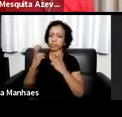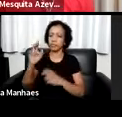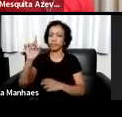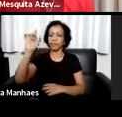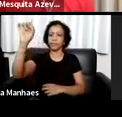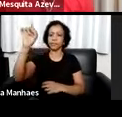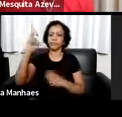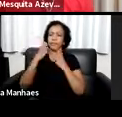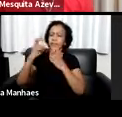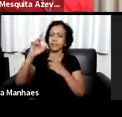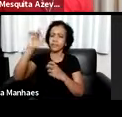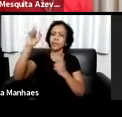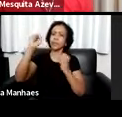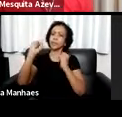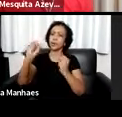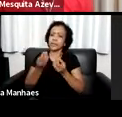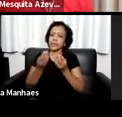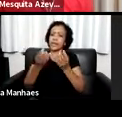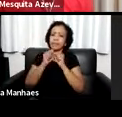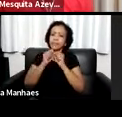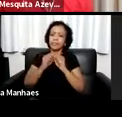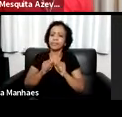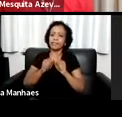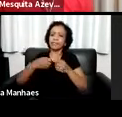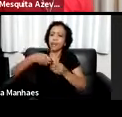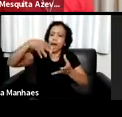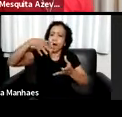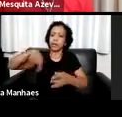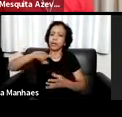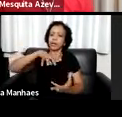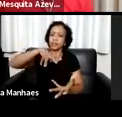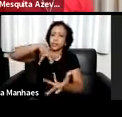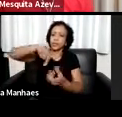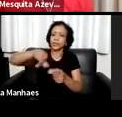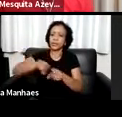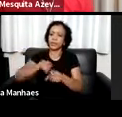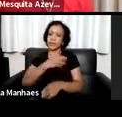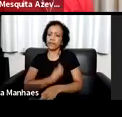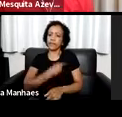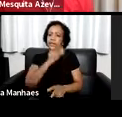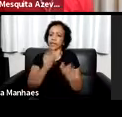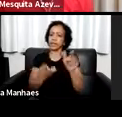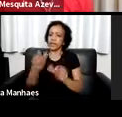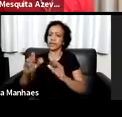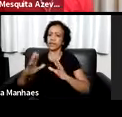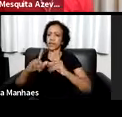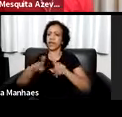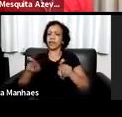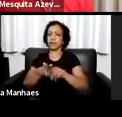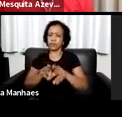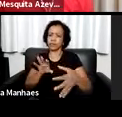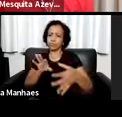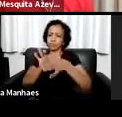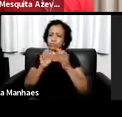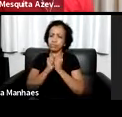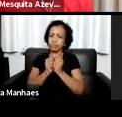que Ele possa operar um milagre no nosso mundo e também nas nossas vidas e nas nossas igrejas. Estamos juntos em oração